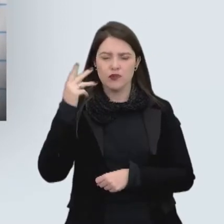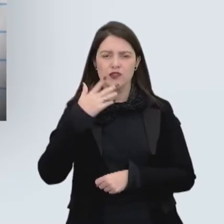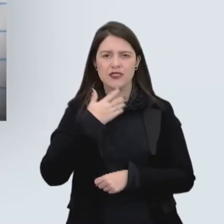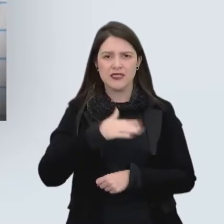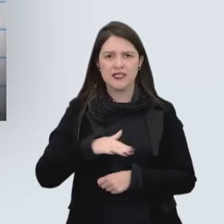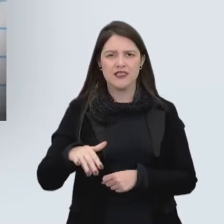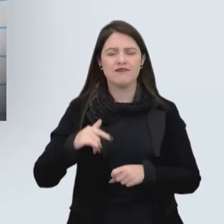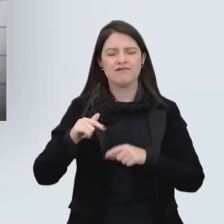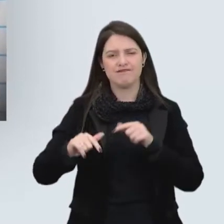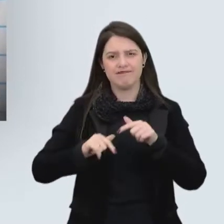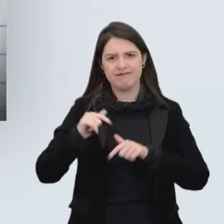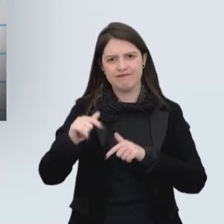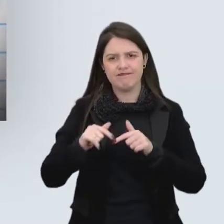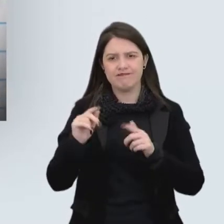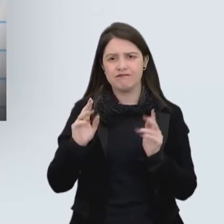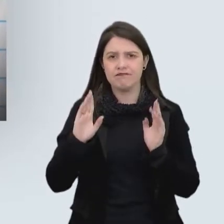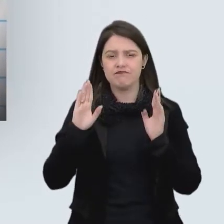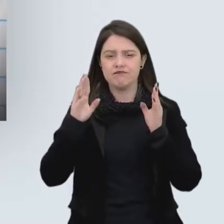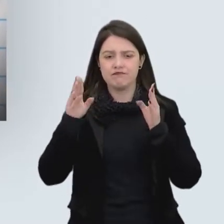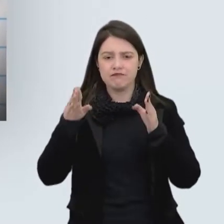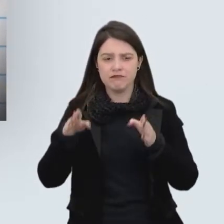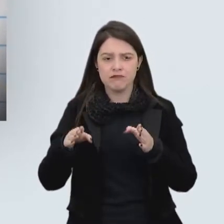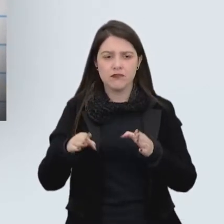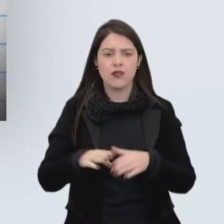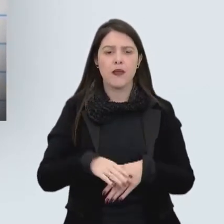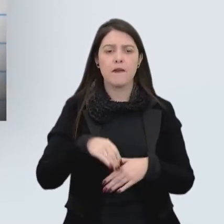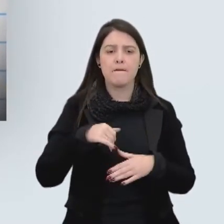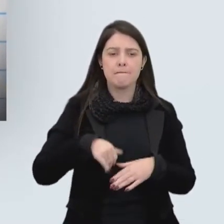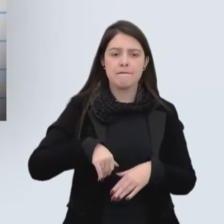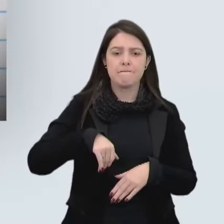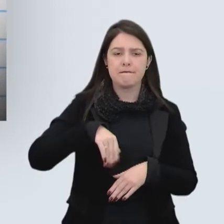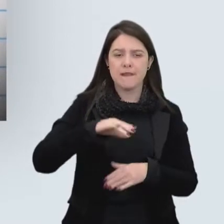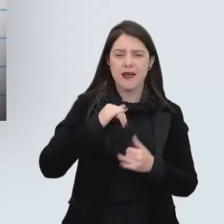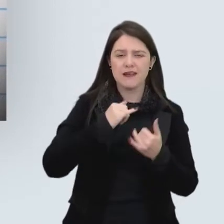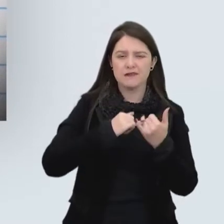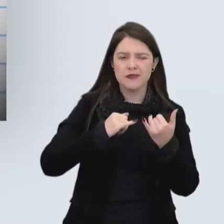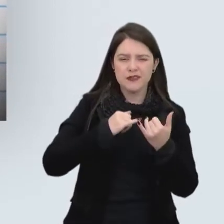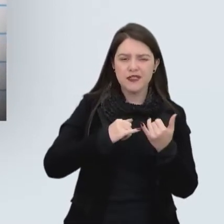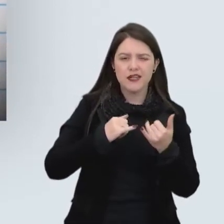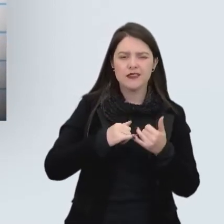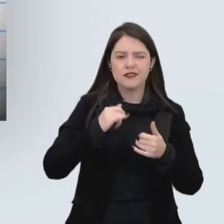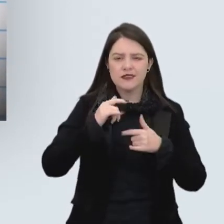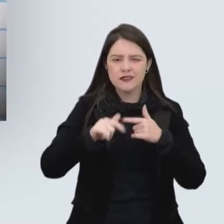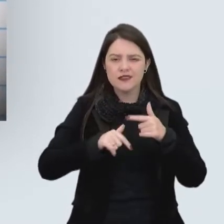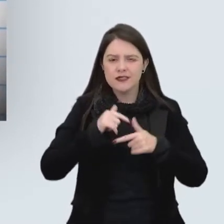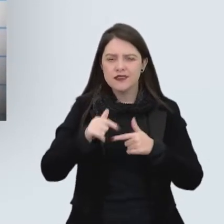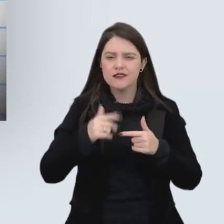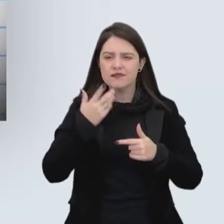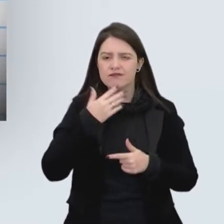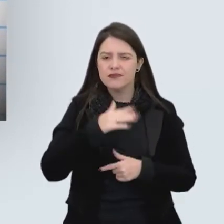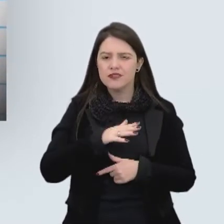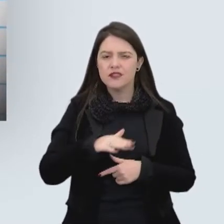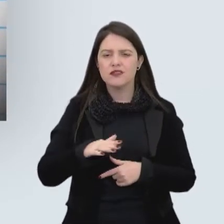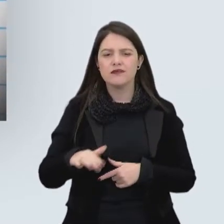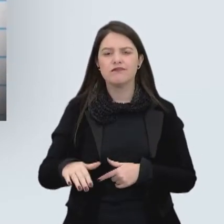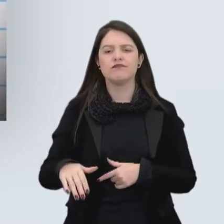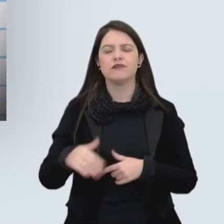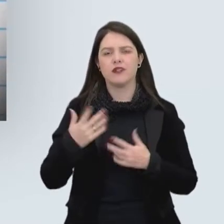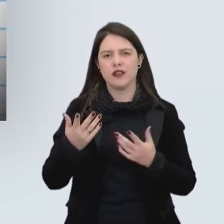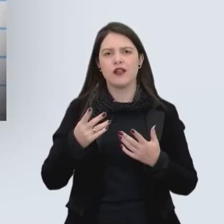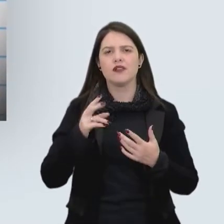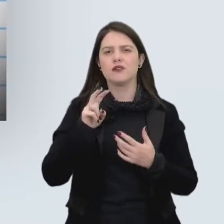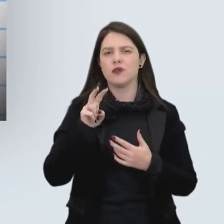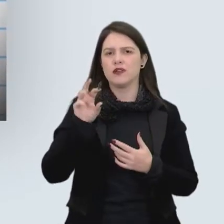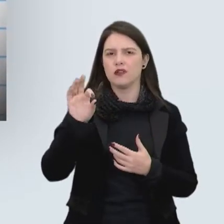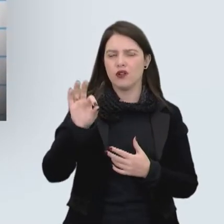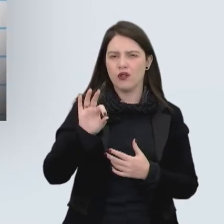dos trabalhadores infantis, 85 milhões de crianças, participam de trabalho perigoso, e 59% delas trabalham